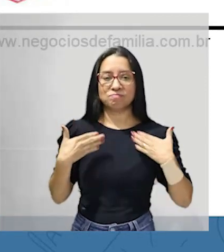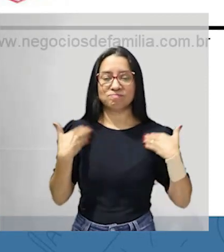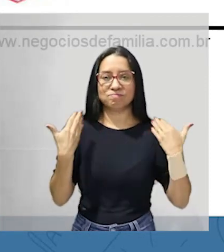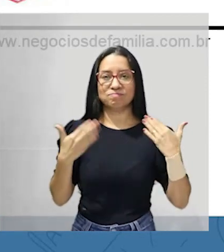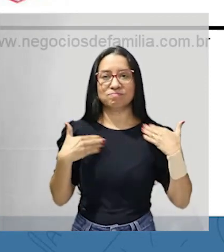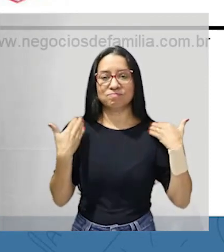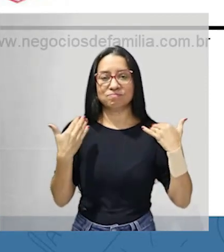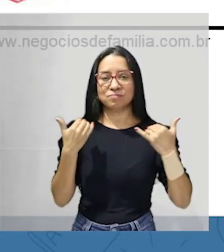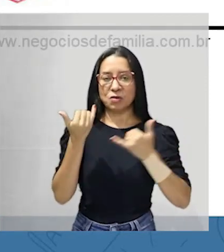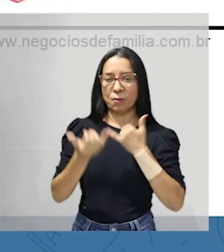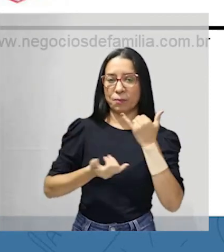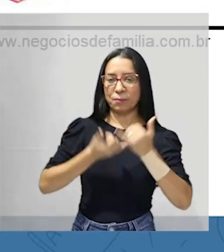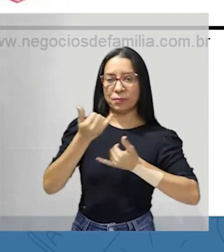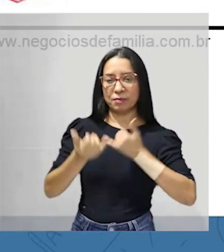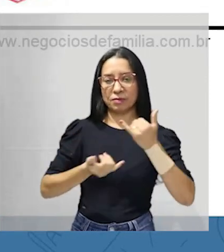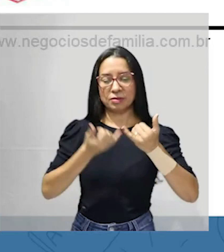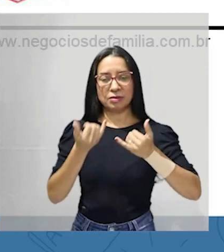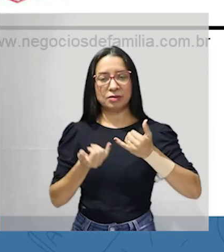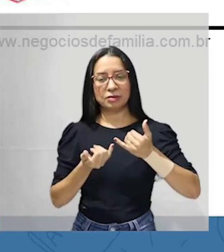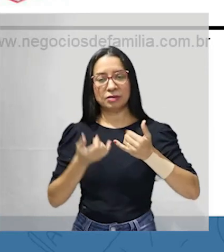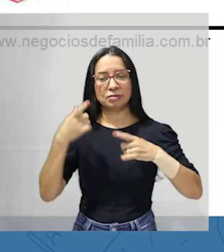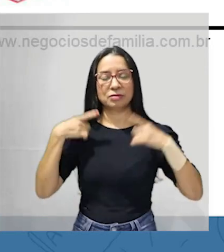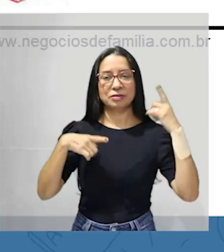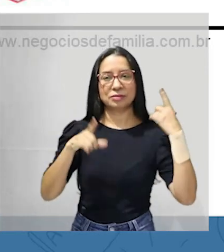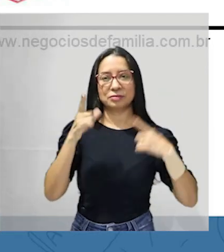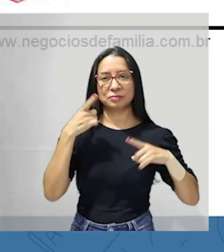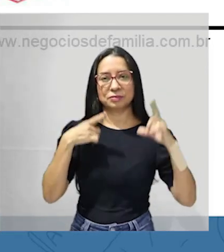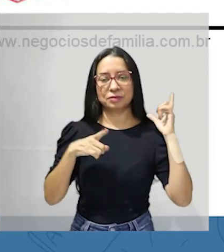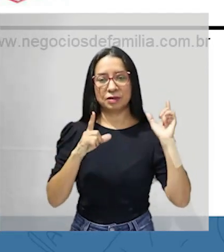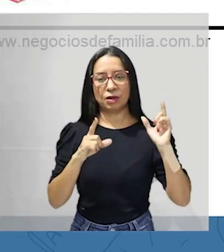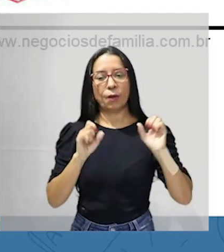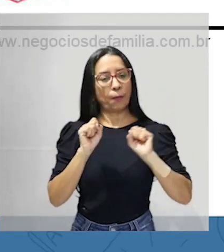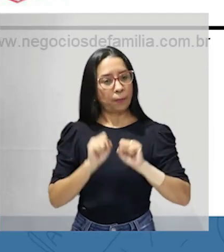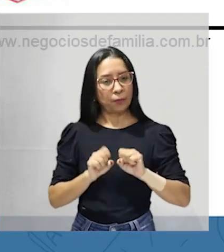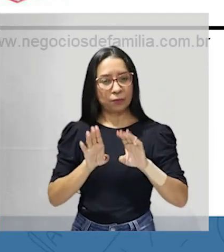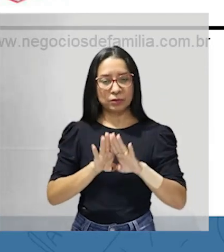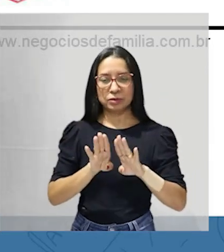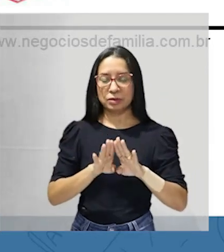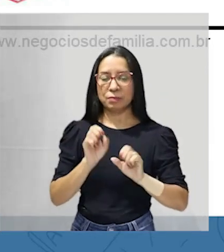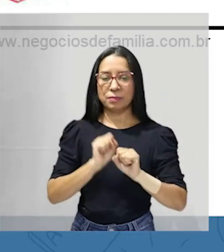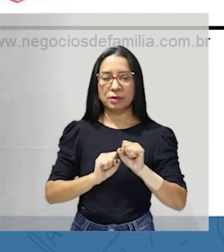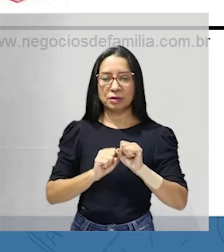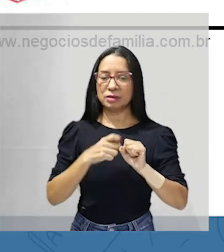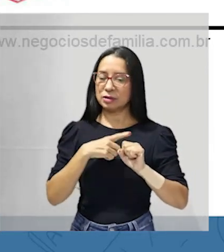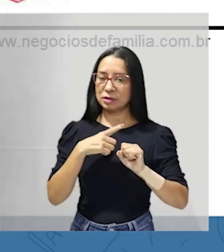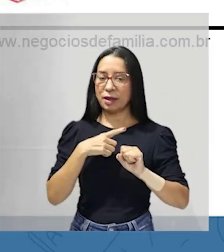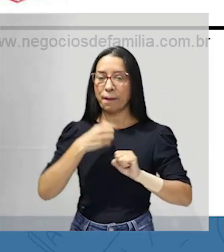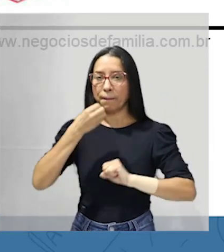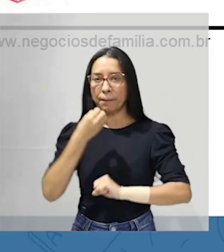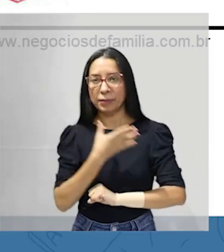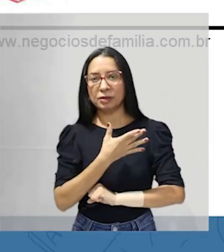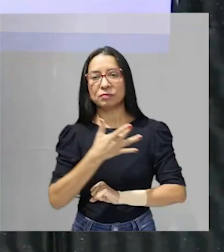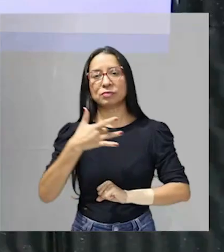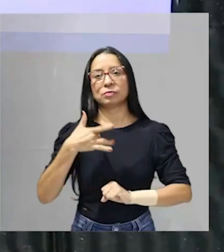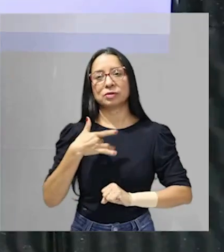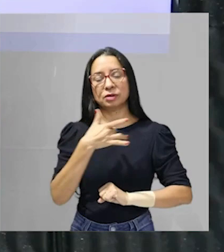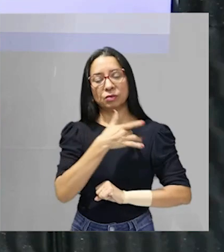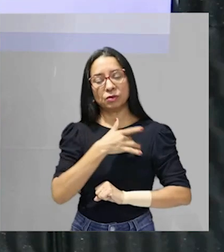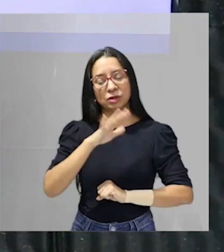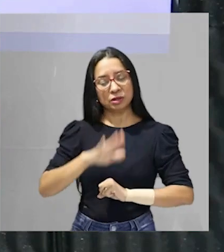A depender da modalidade eles também podem proporcionar benefícios para a saúde de crianças